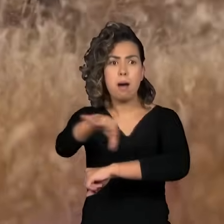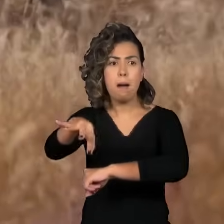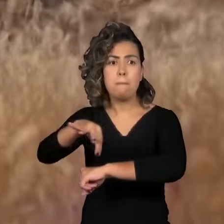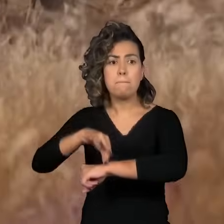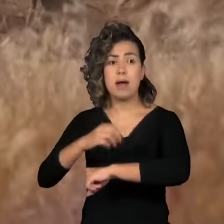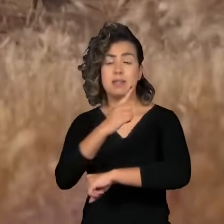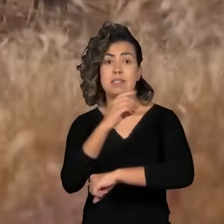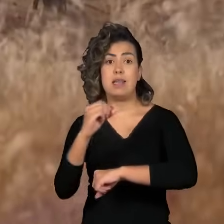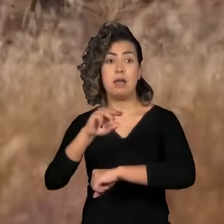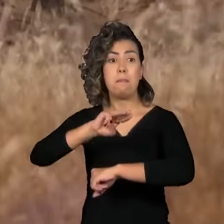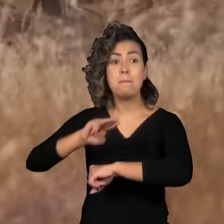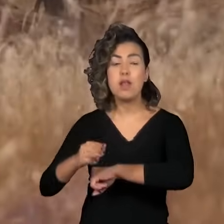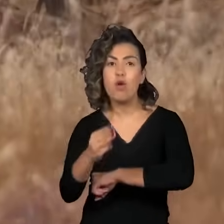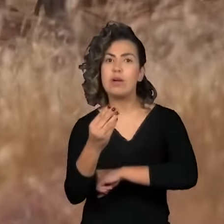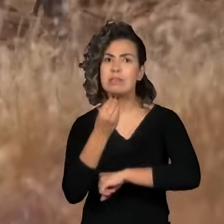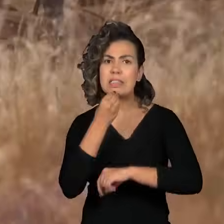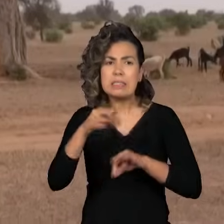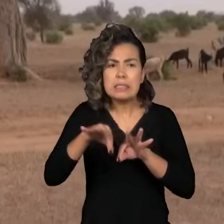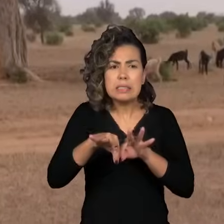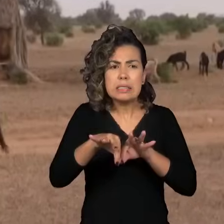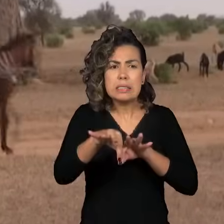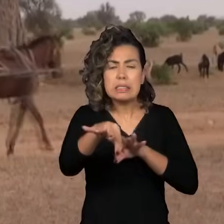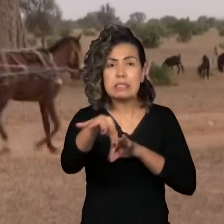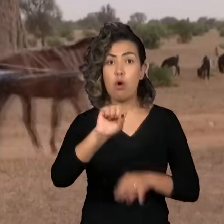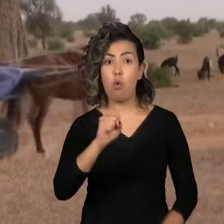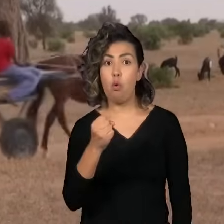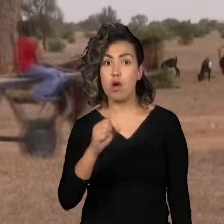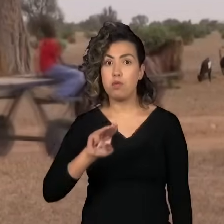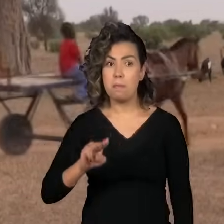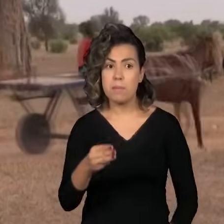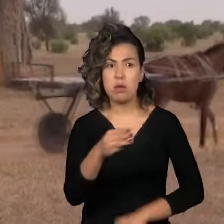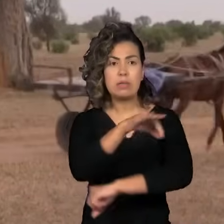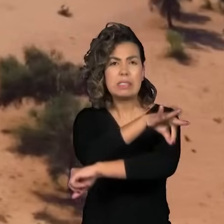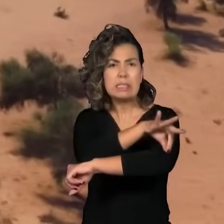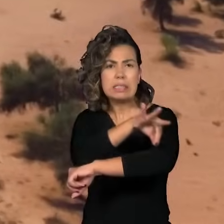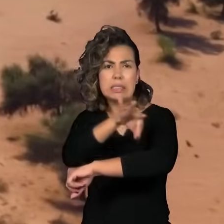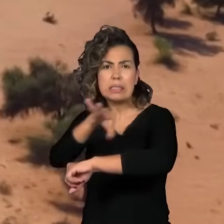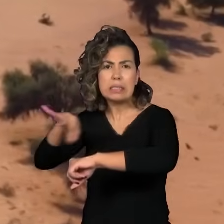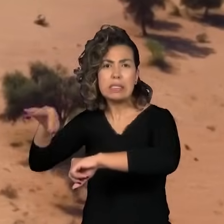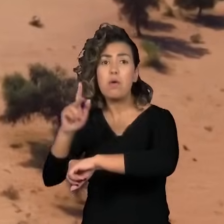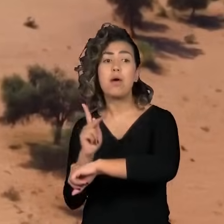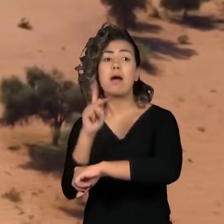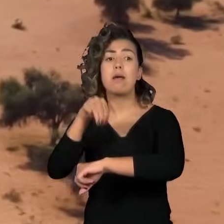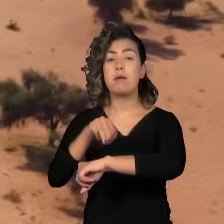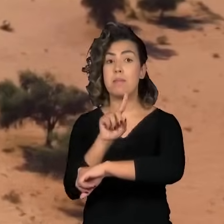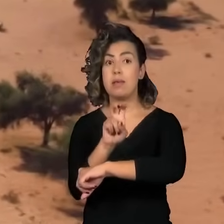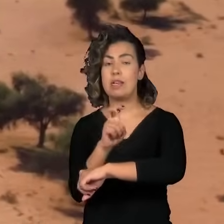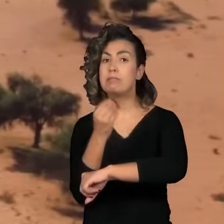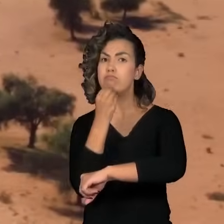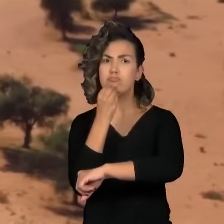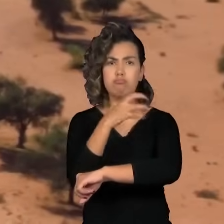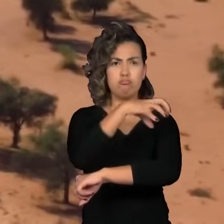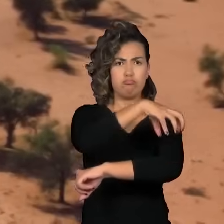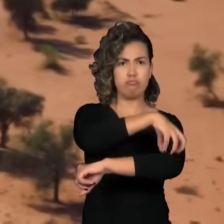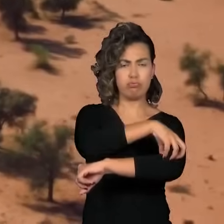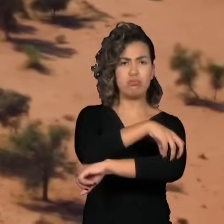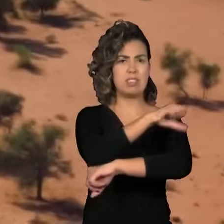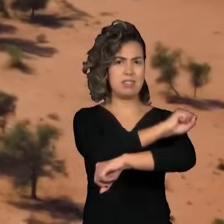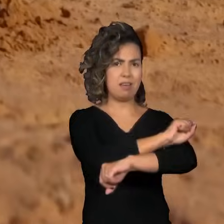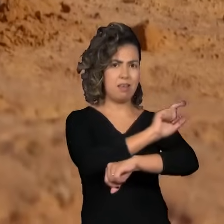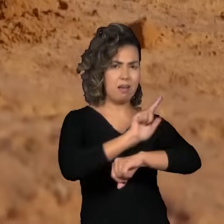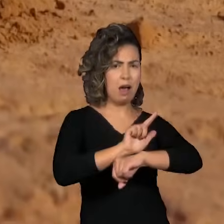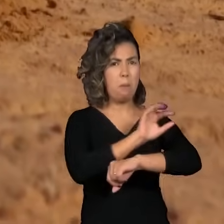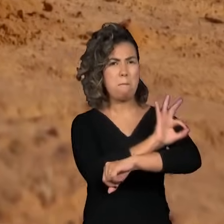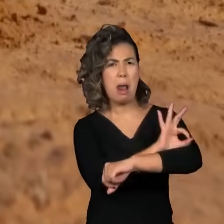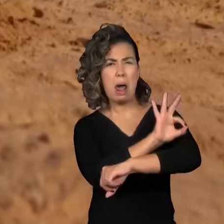com 8.000 quilômetros de extensão e 15 quilômetros de largura, desde a costa do Senegal, no Oceano Atlântico,